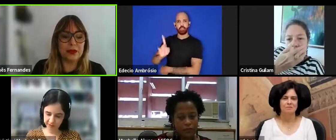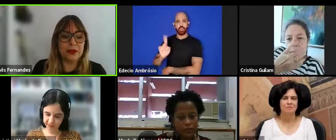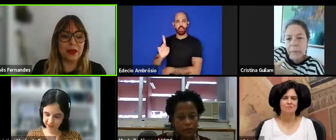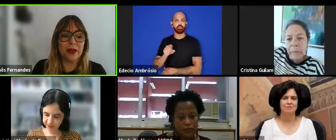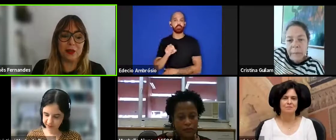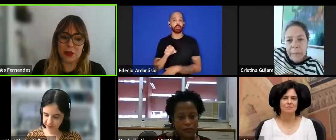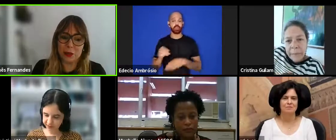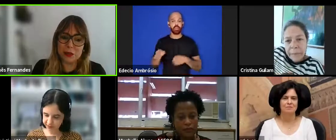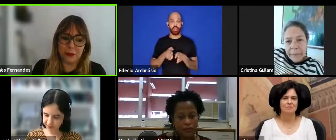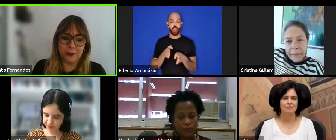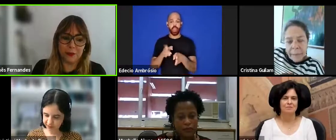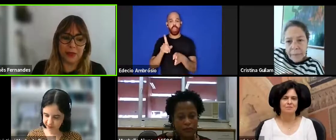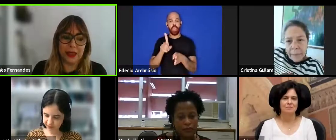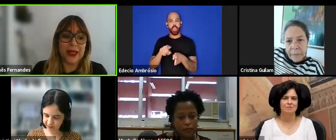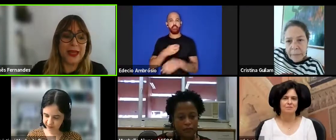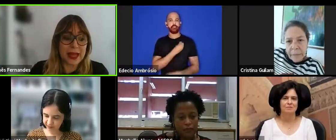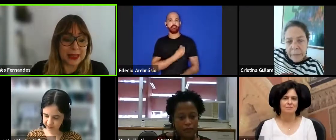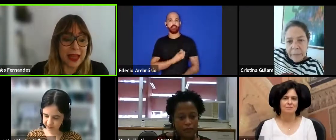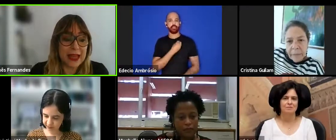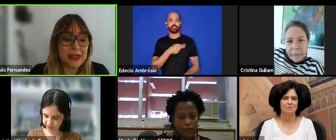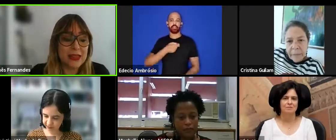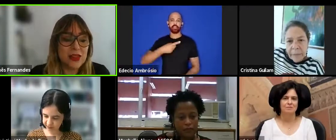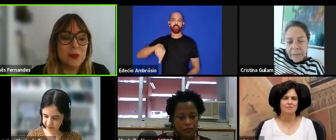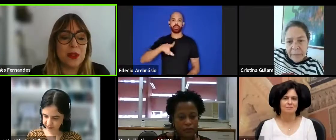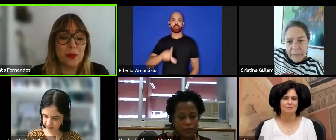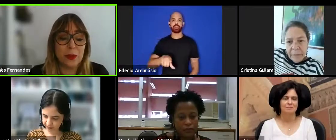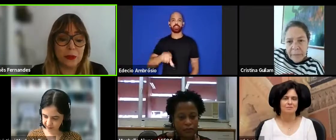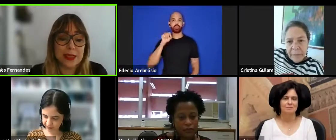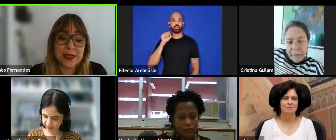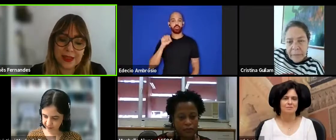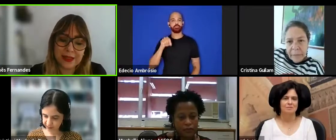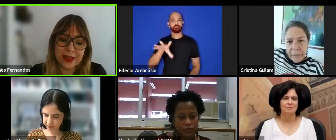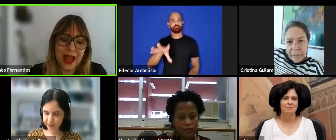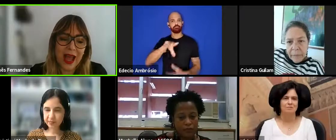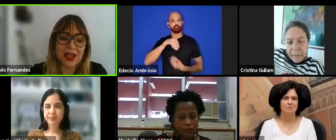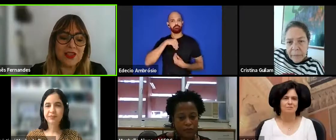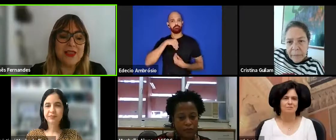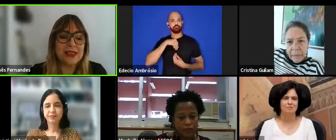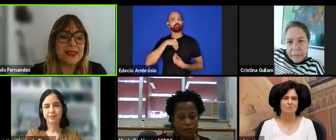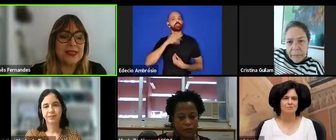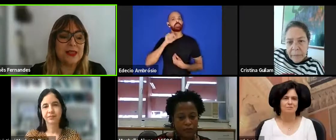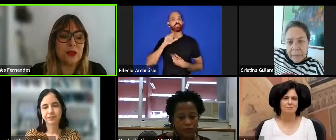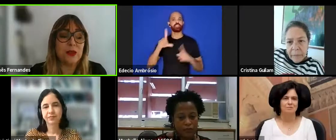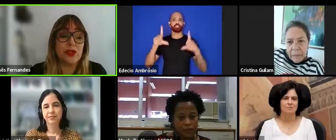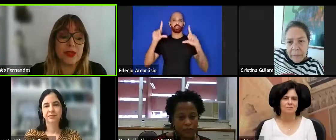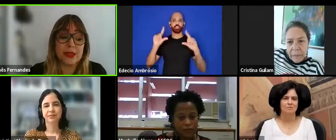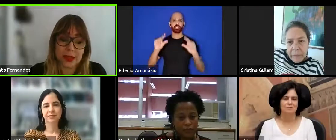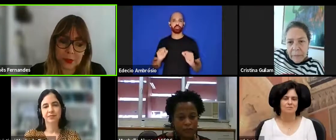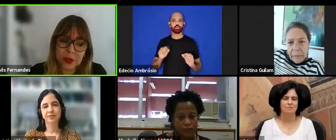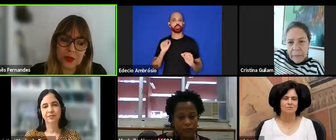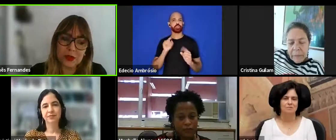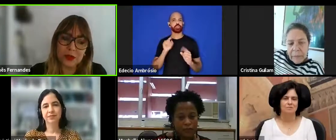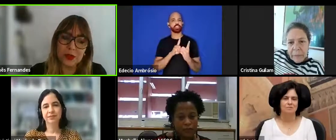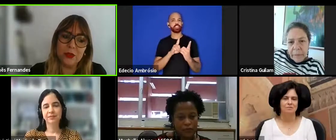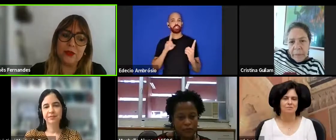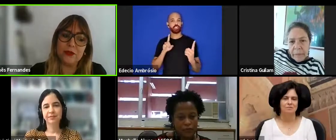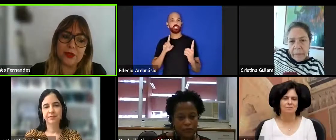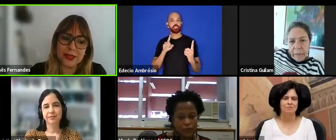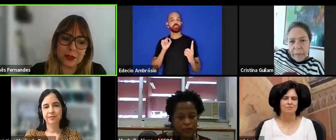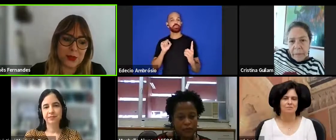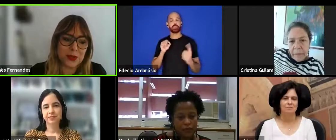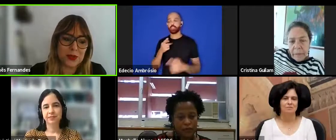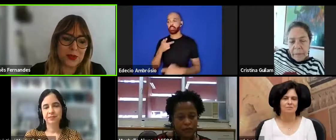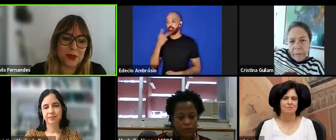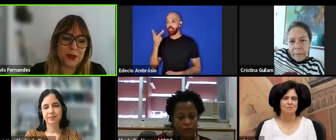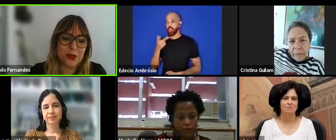senão viver a nossa opção. Encarná-la, diminuindo assim a distância entre o que dizemos e o